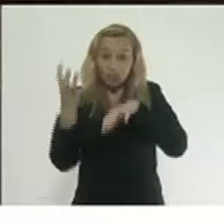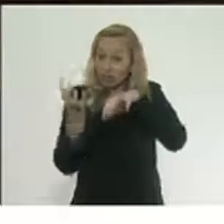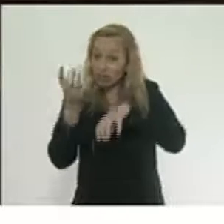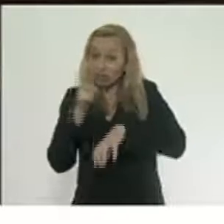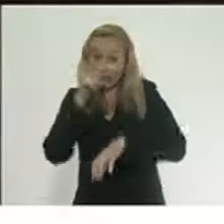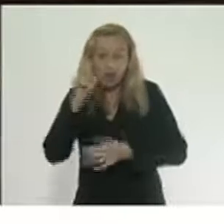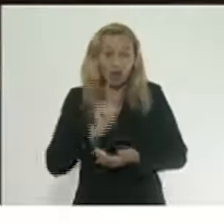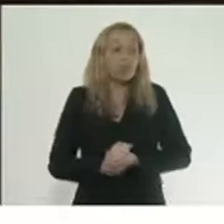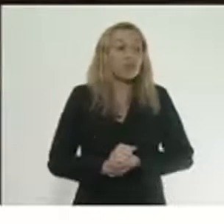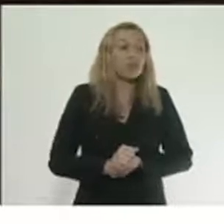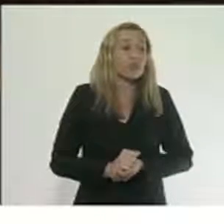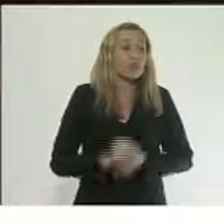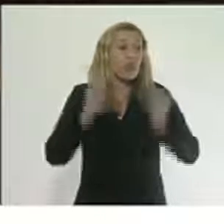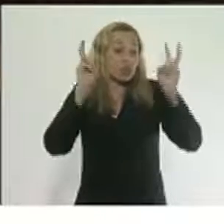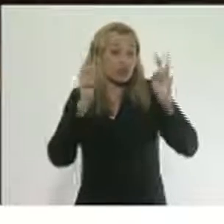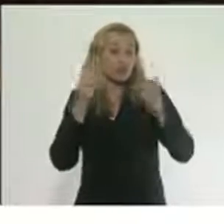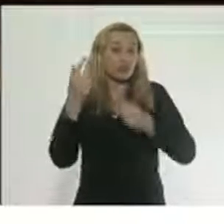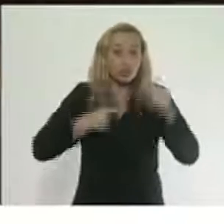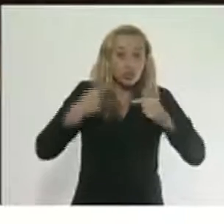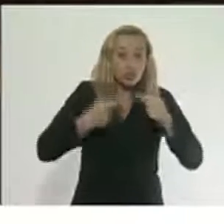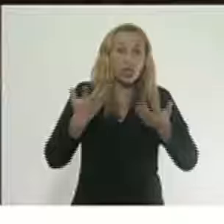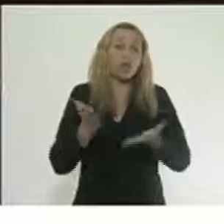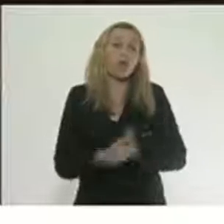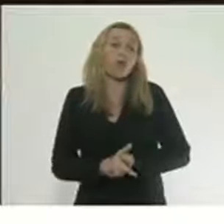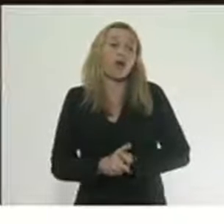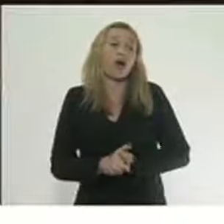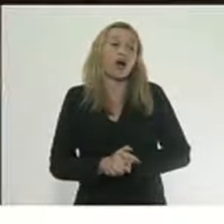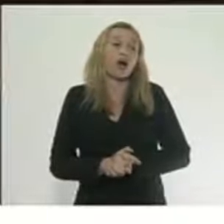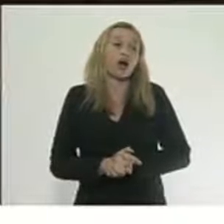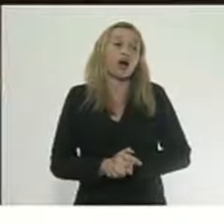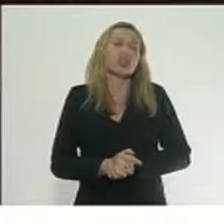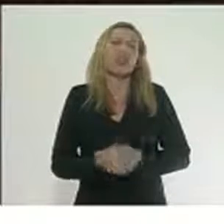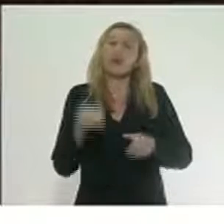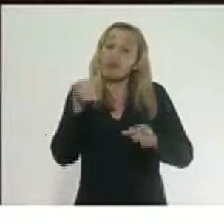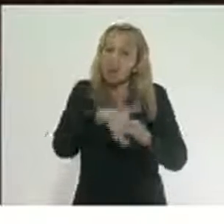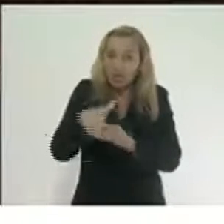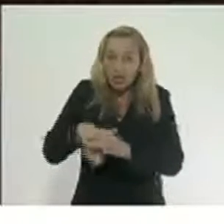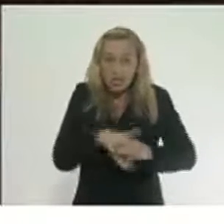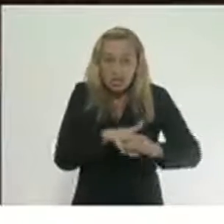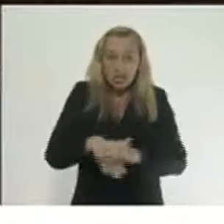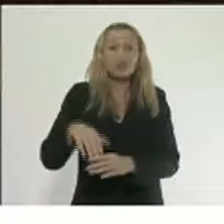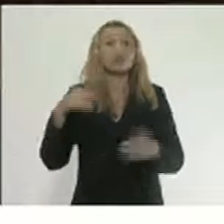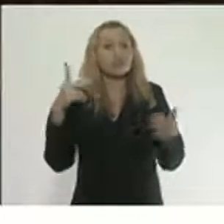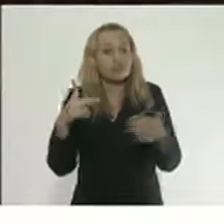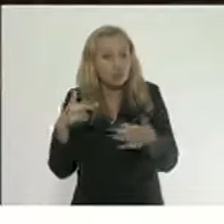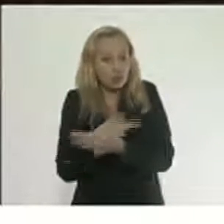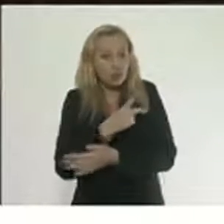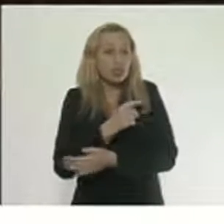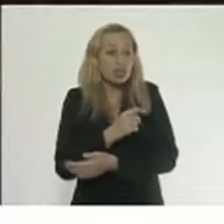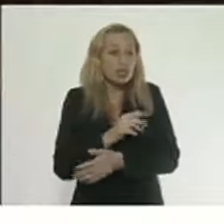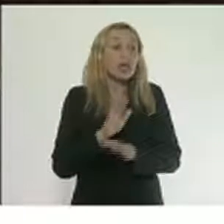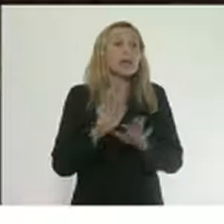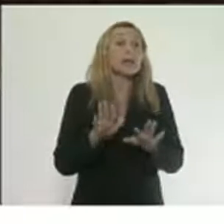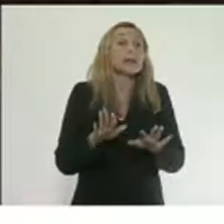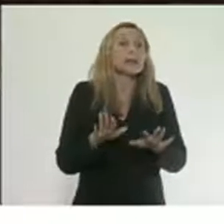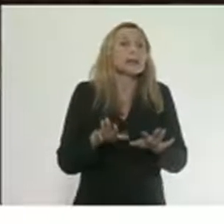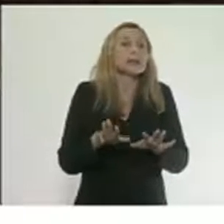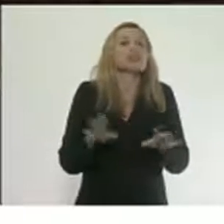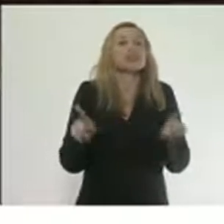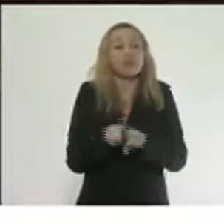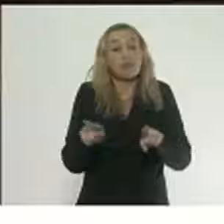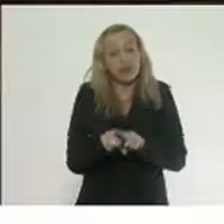Nacional, em relação a essa discussão, em relação às votações que irão acontecer, e